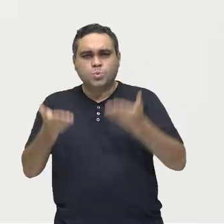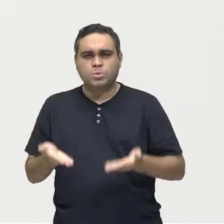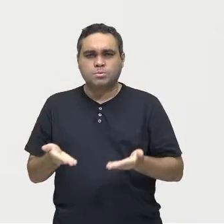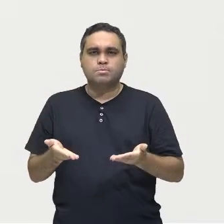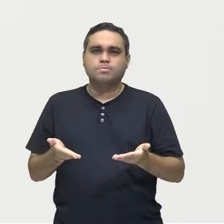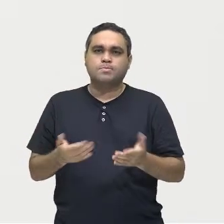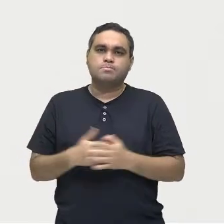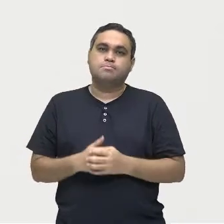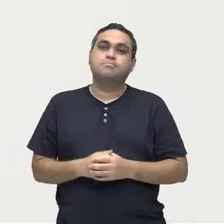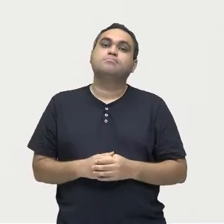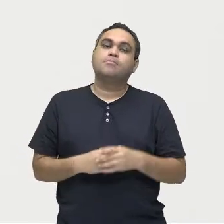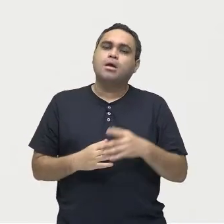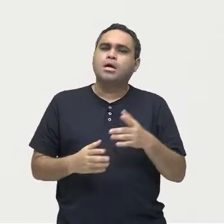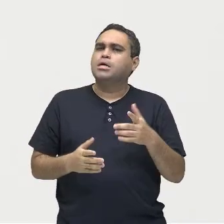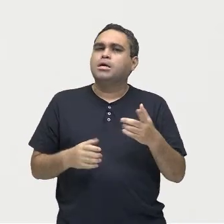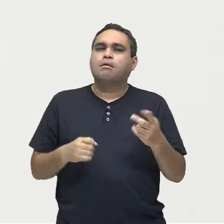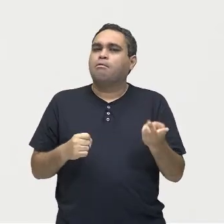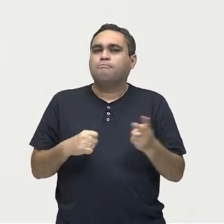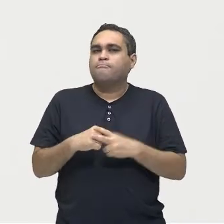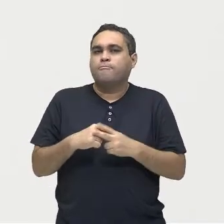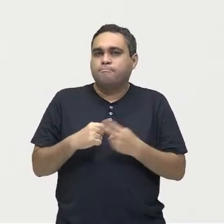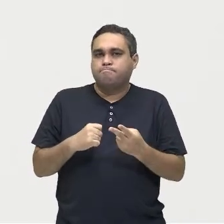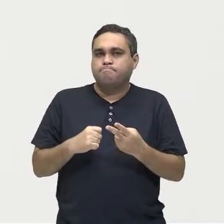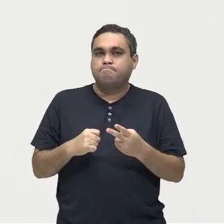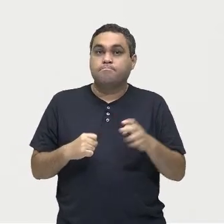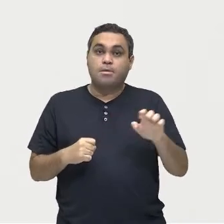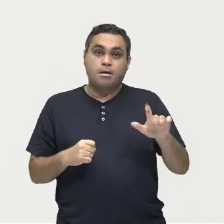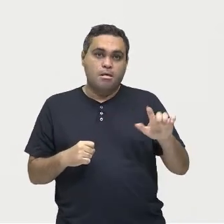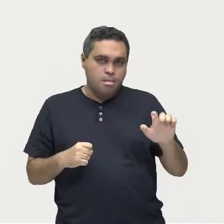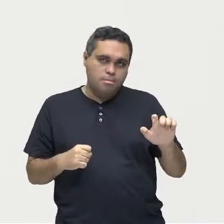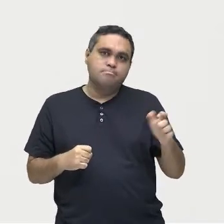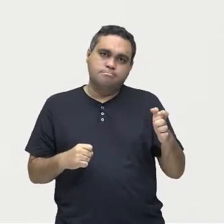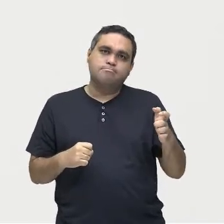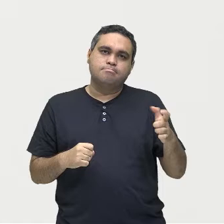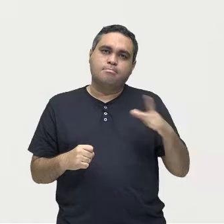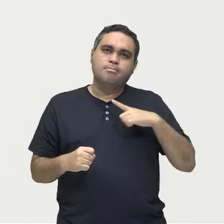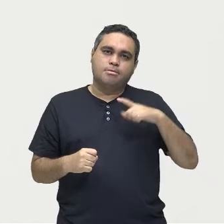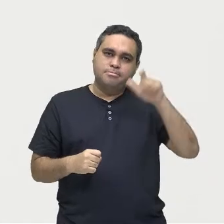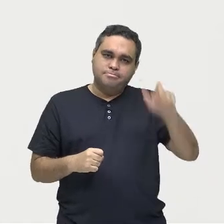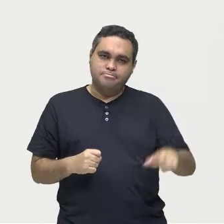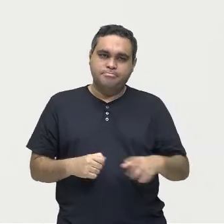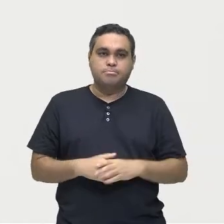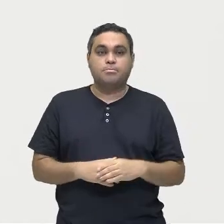C também tem sujeito. A letra B, ninguém trovejou